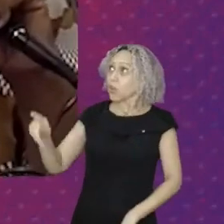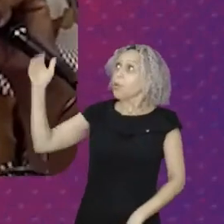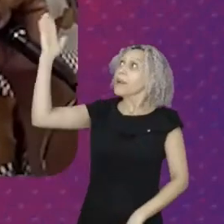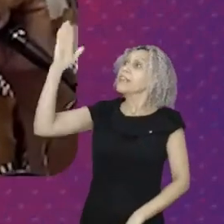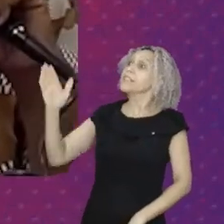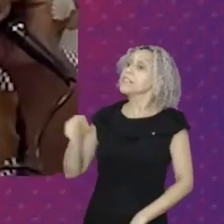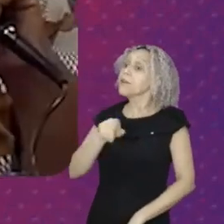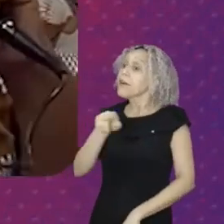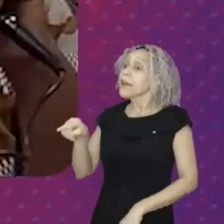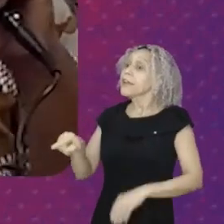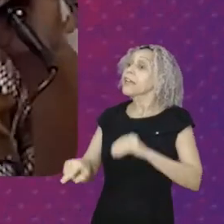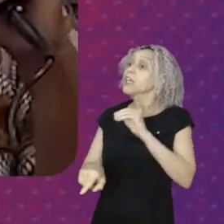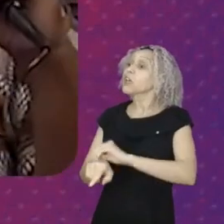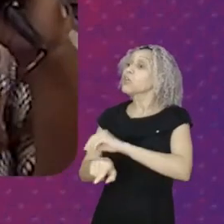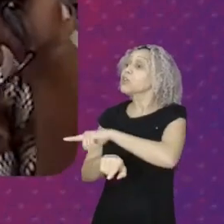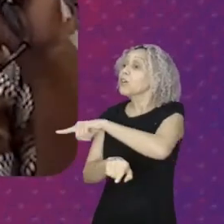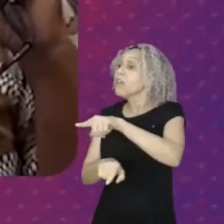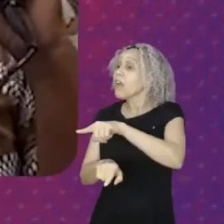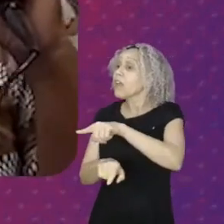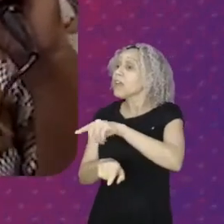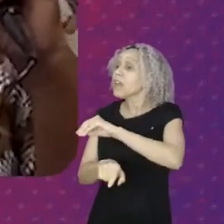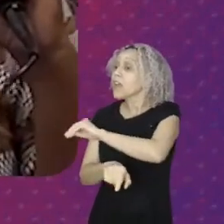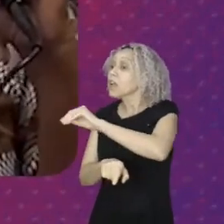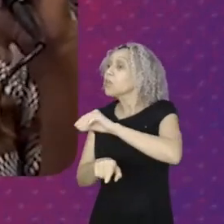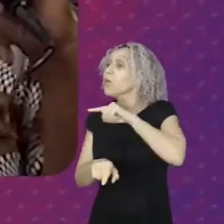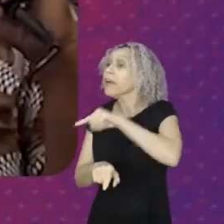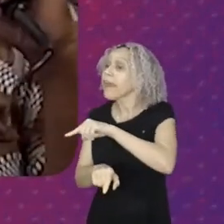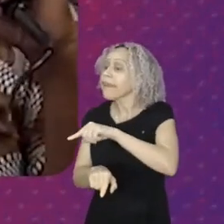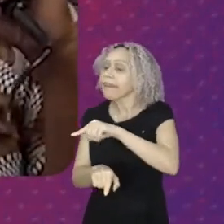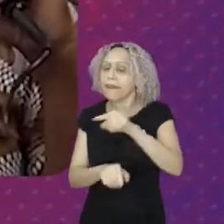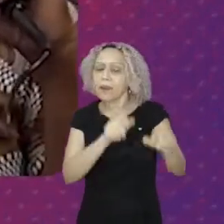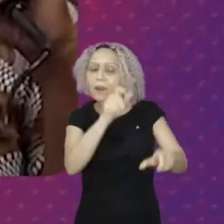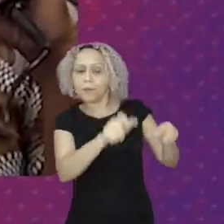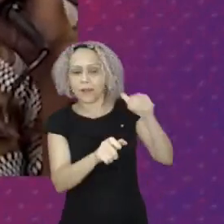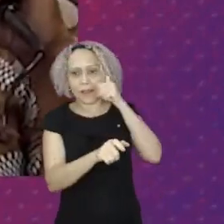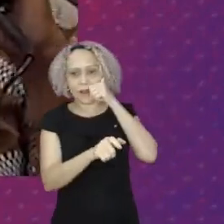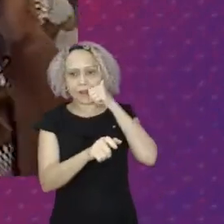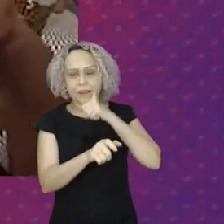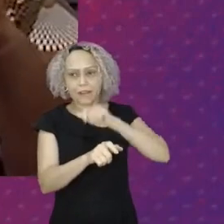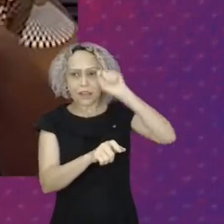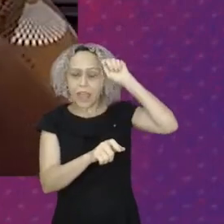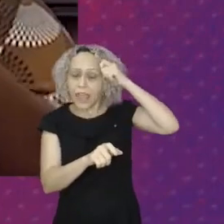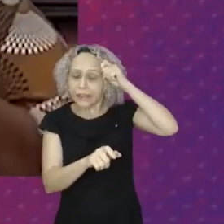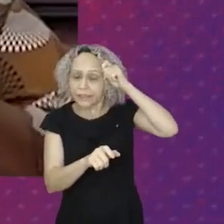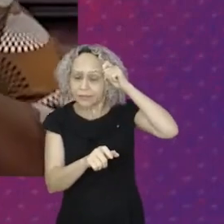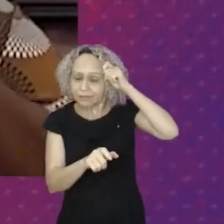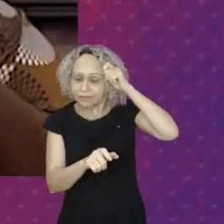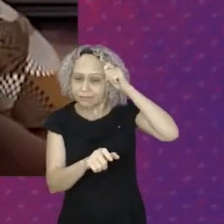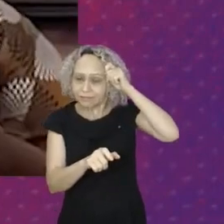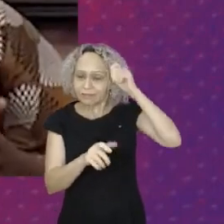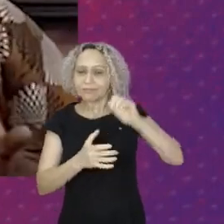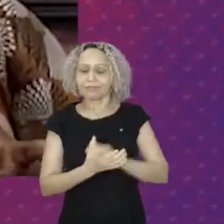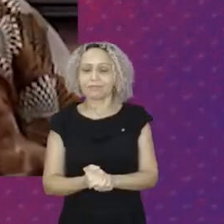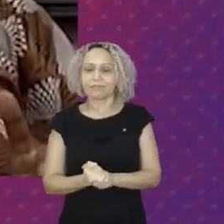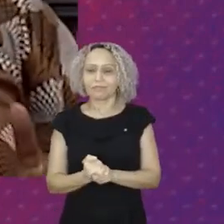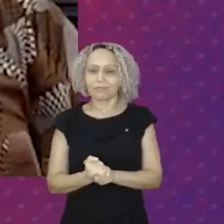não puderam cuidar dos seus filhos para cuidar do filho dos outros. Essa é a verdade. Né? Então, falar da